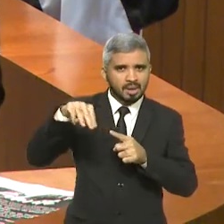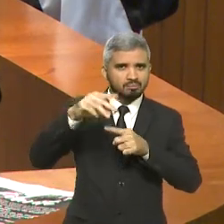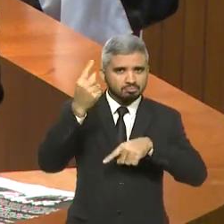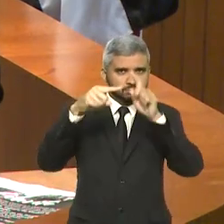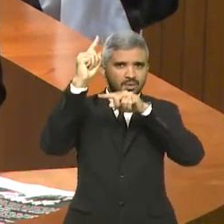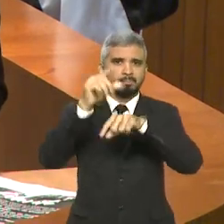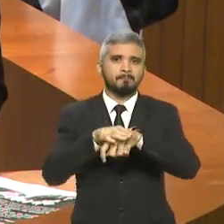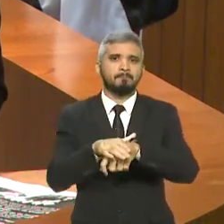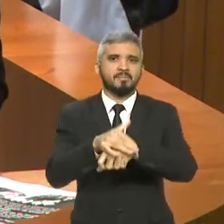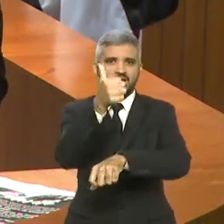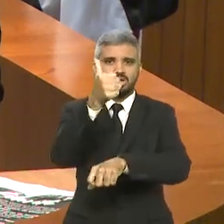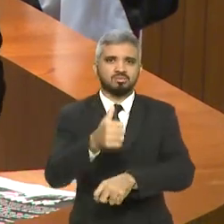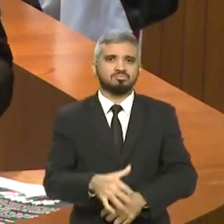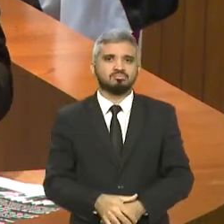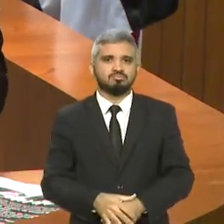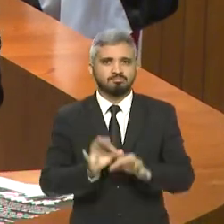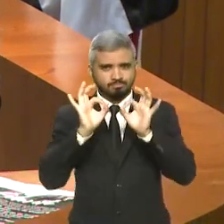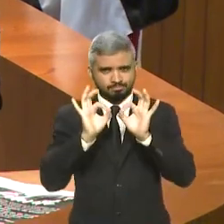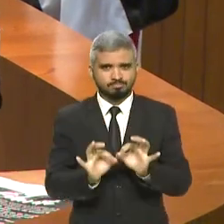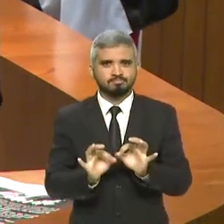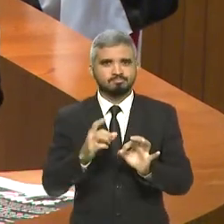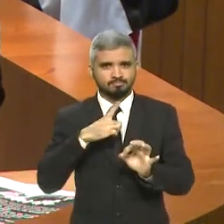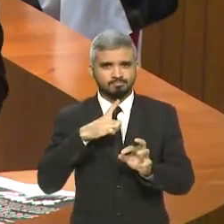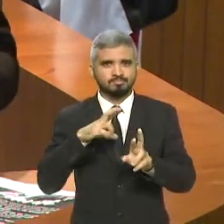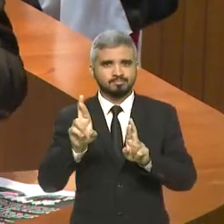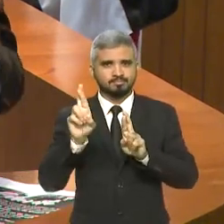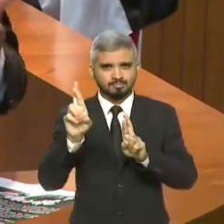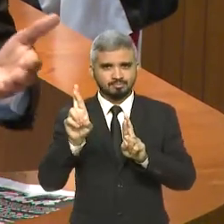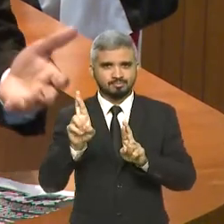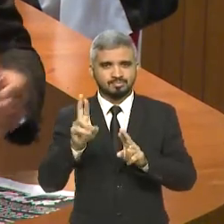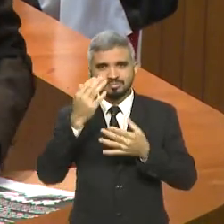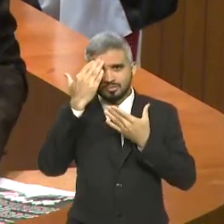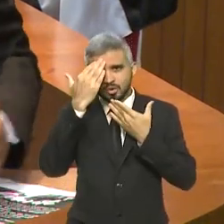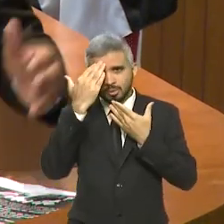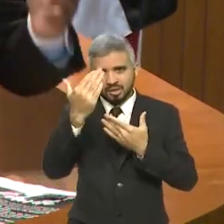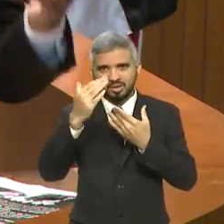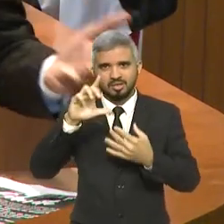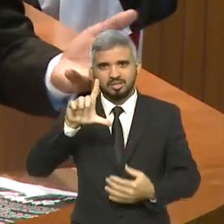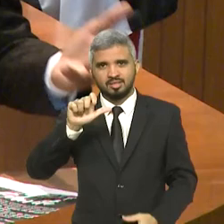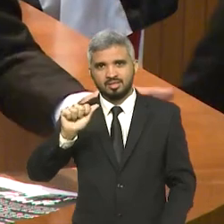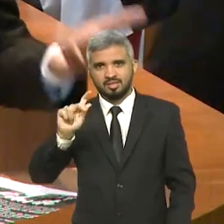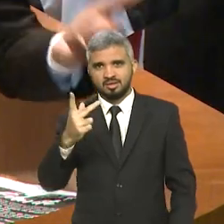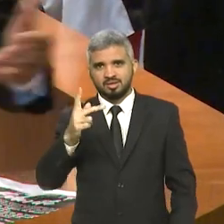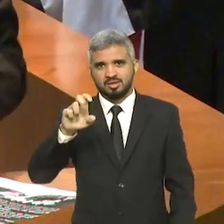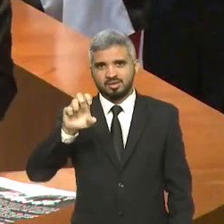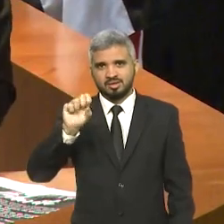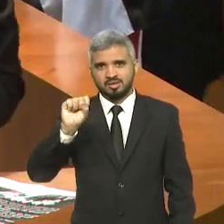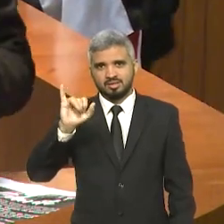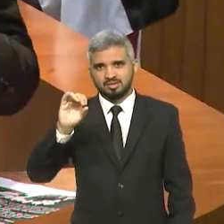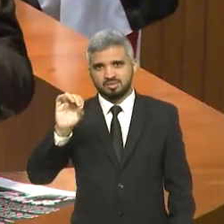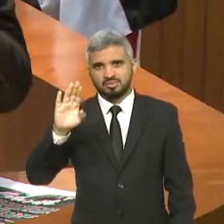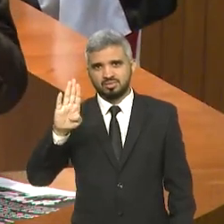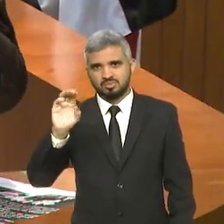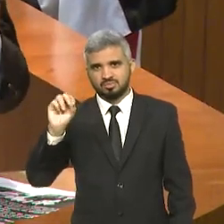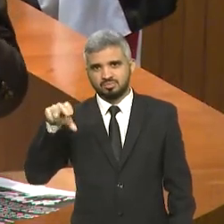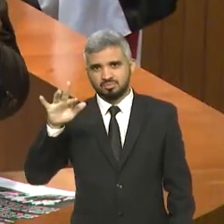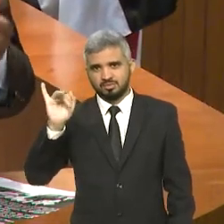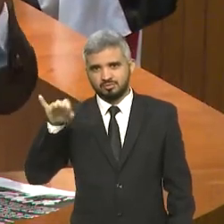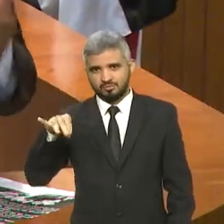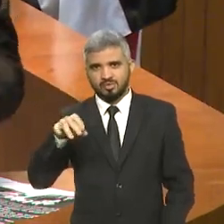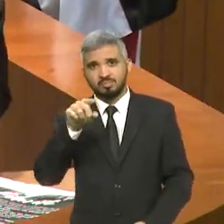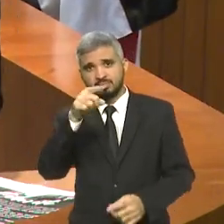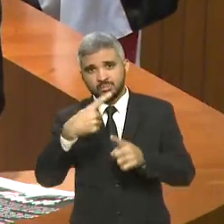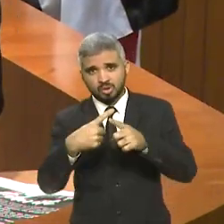há esperança. Muito obrigado, doutor Laércio Bonfim, por colocar o seu nome à disposição na disputa, na